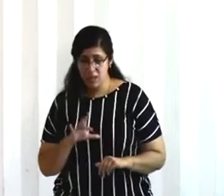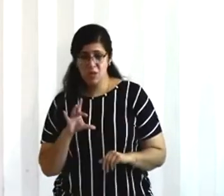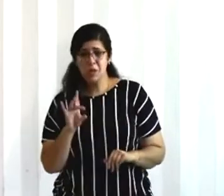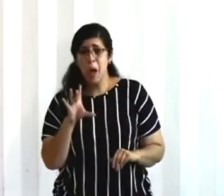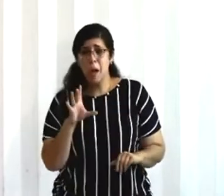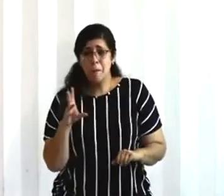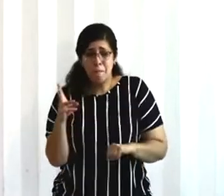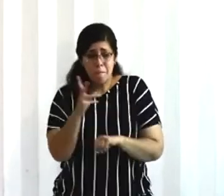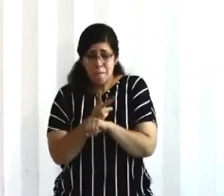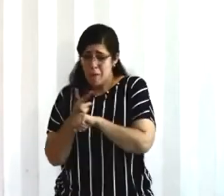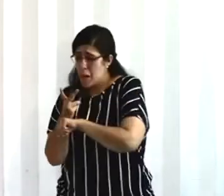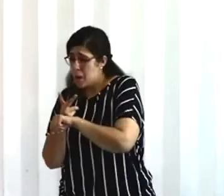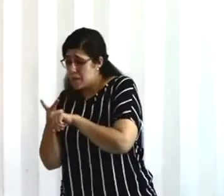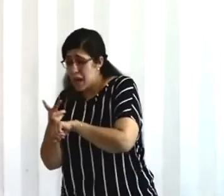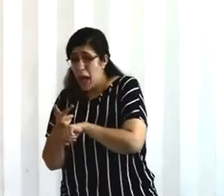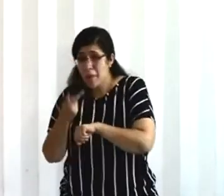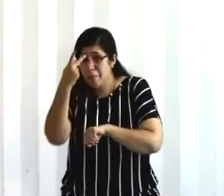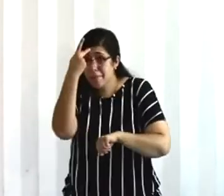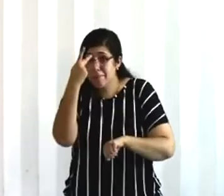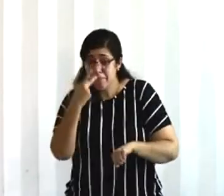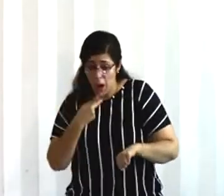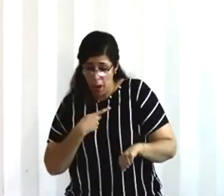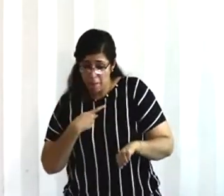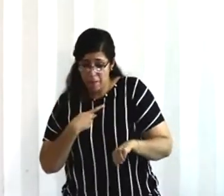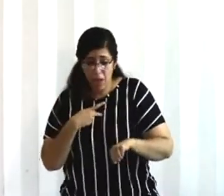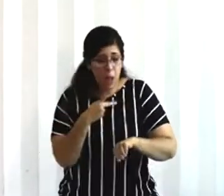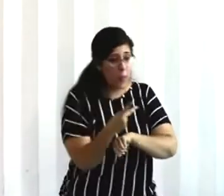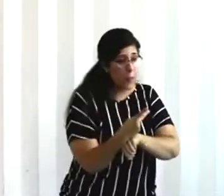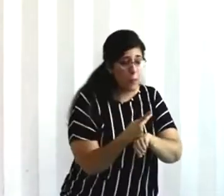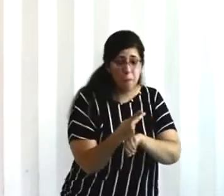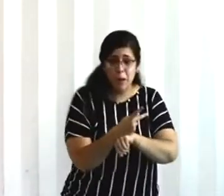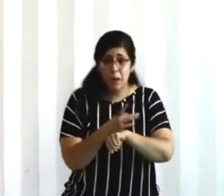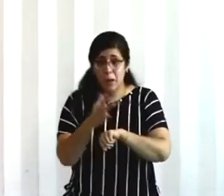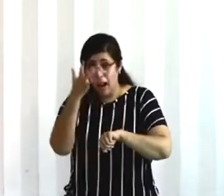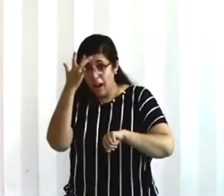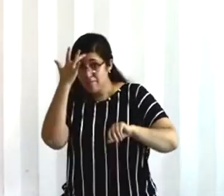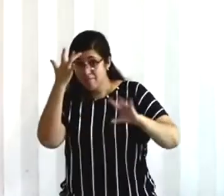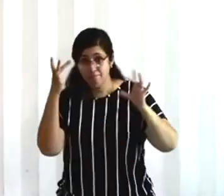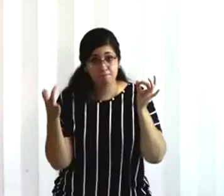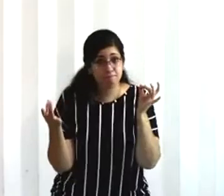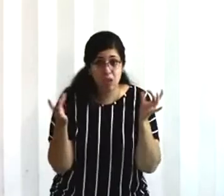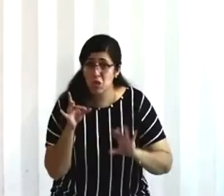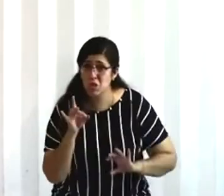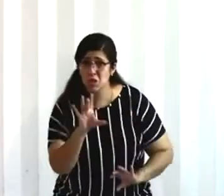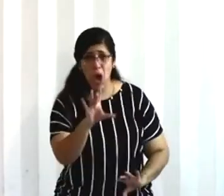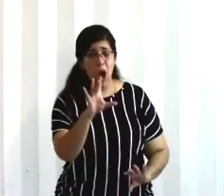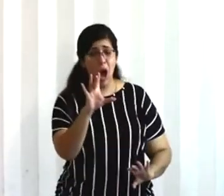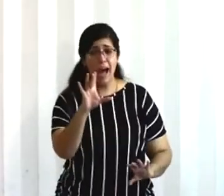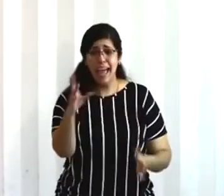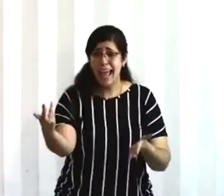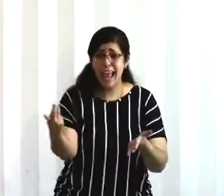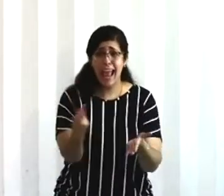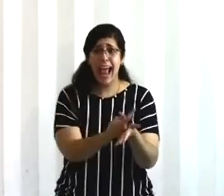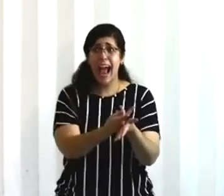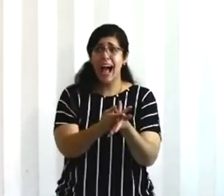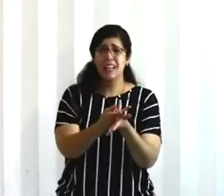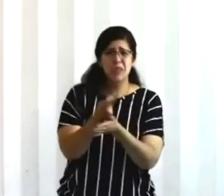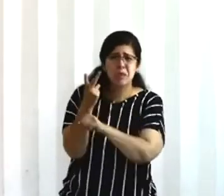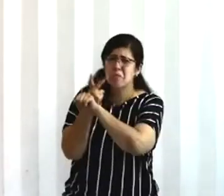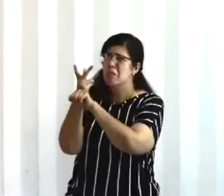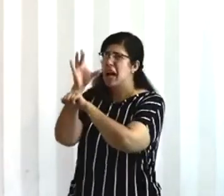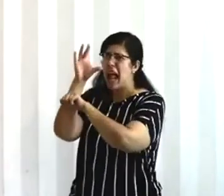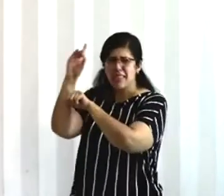especialistas, aos místicos, aos sábios, em busca de soluções, e achavam que dessa